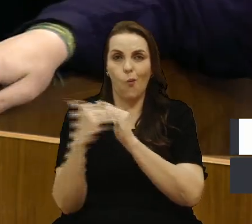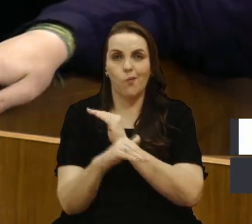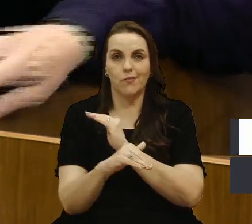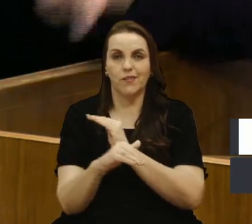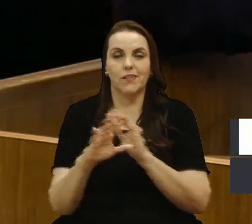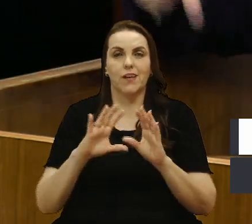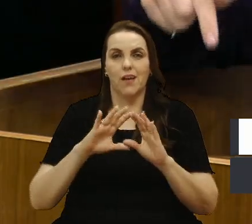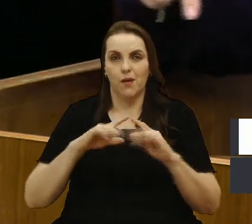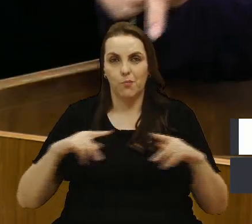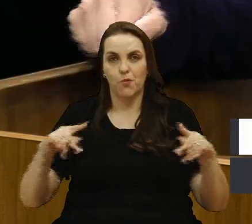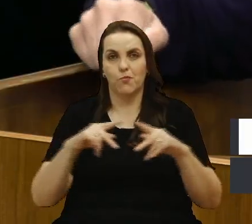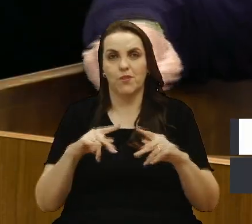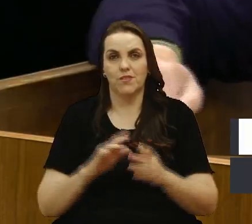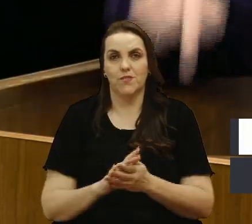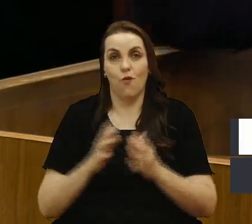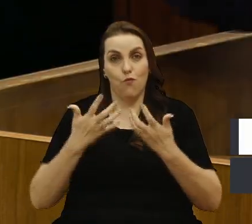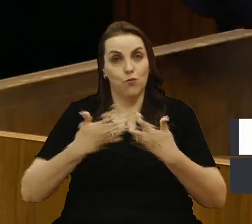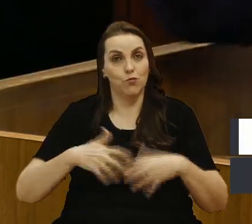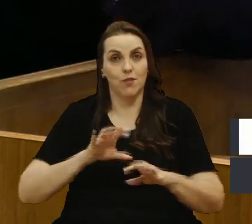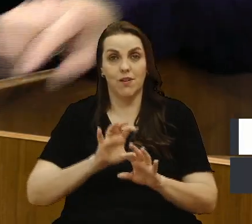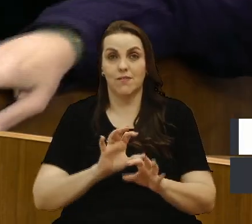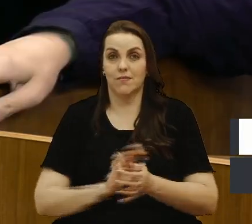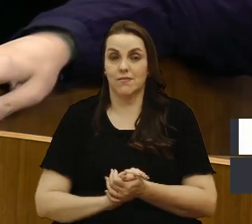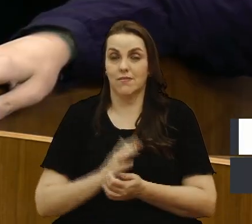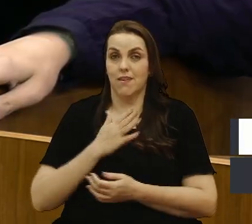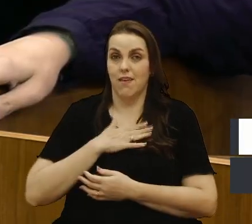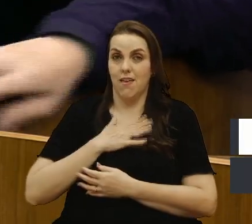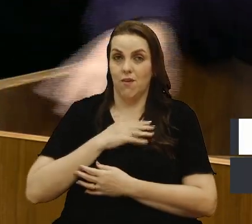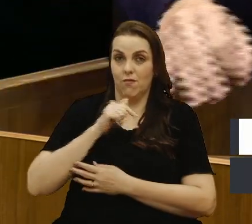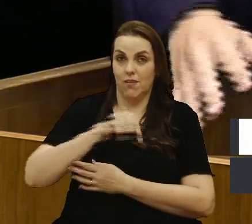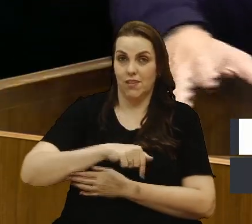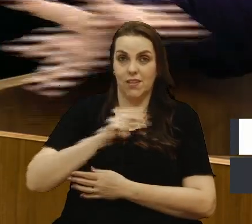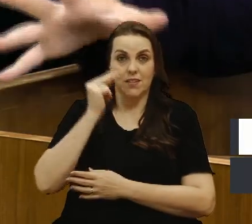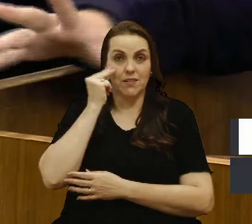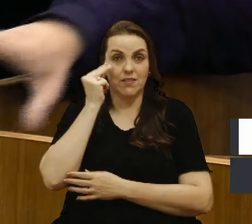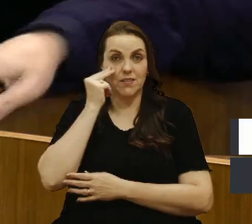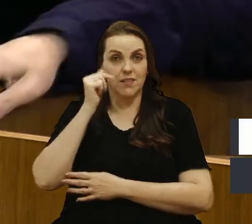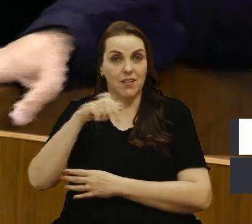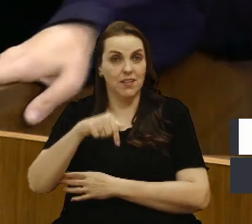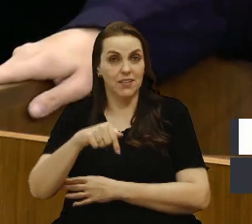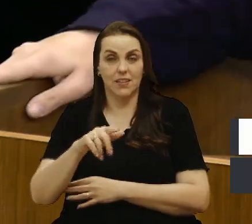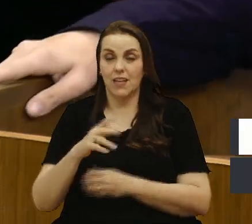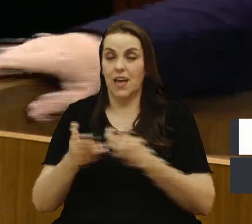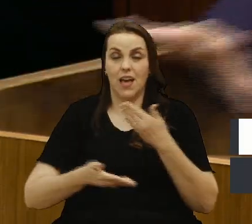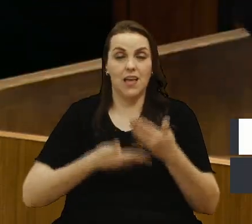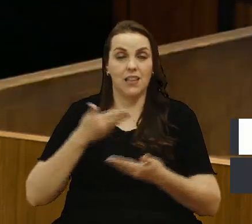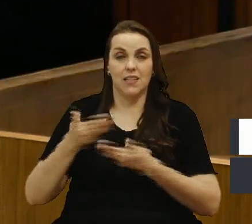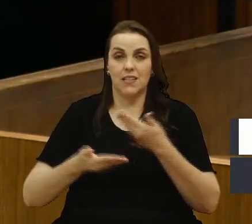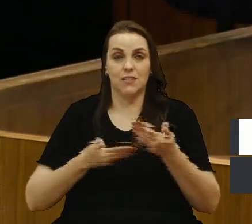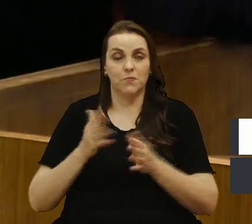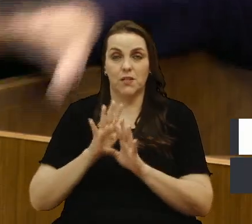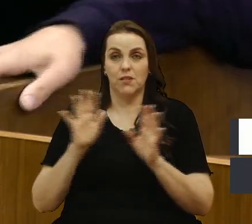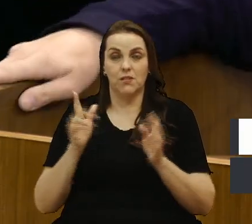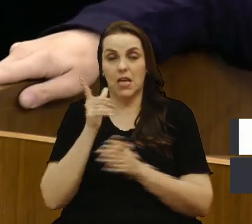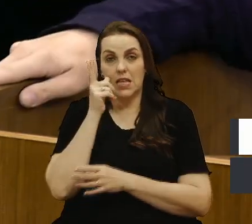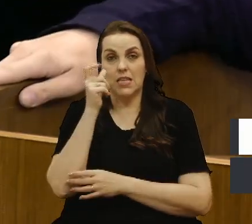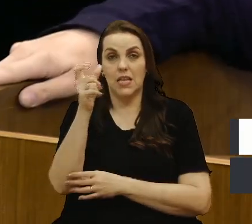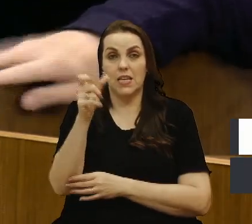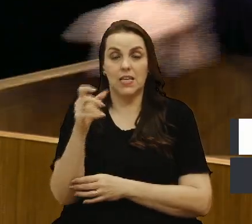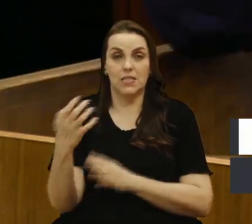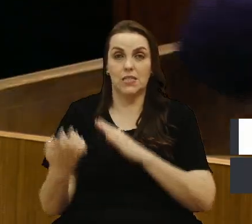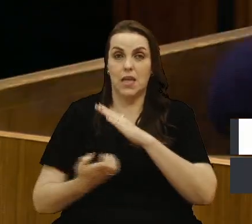que funciona. Eu não estou aqui, nem o vereador Libardi está aqui, para atender a interesses de grandes